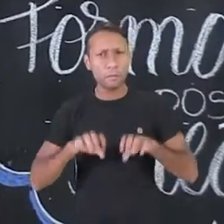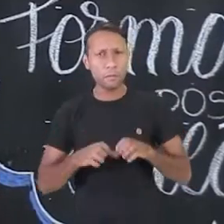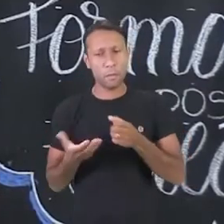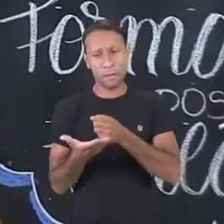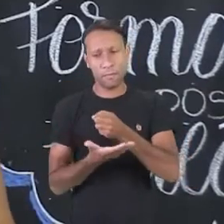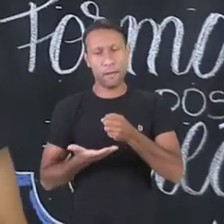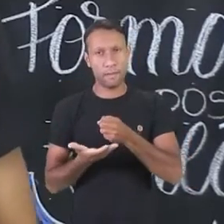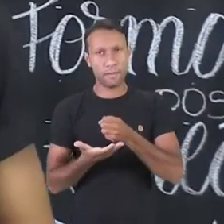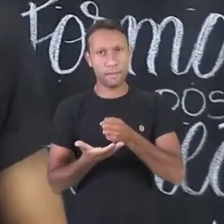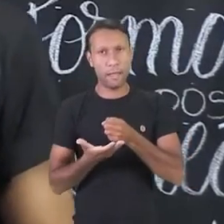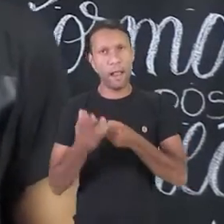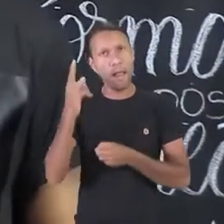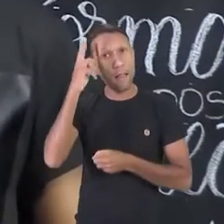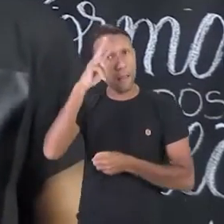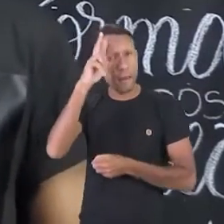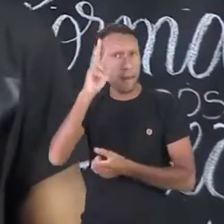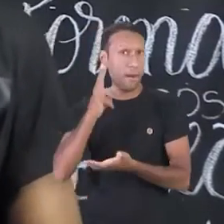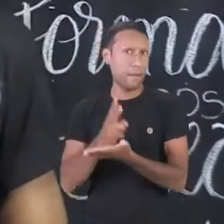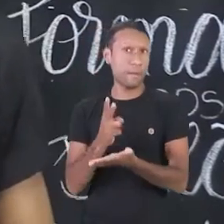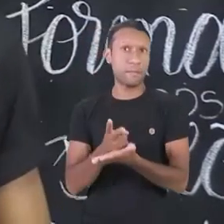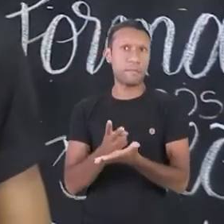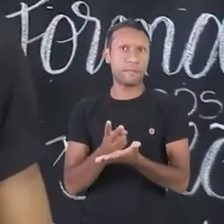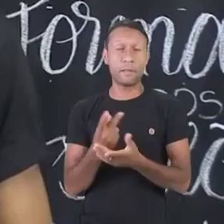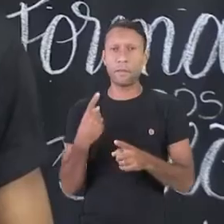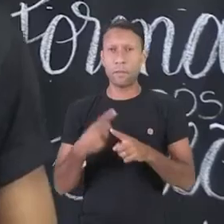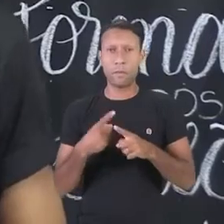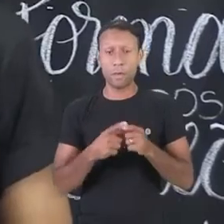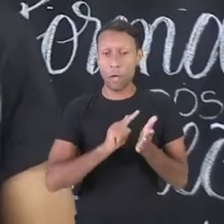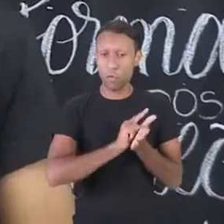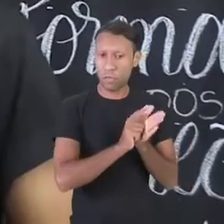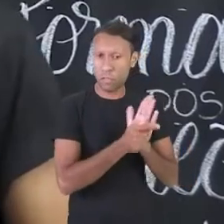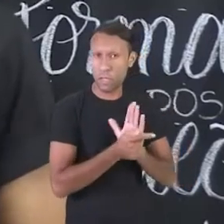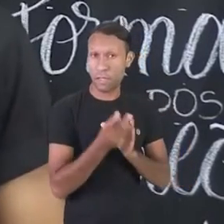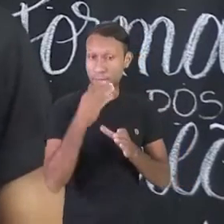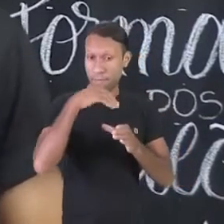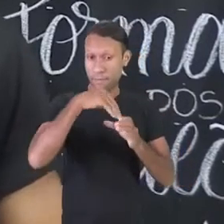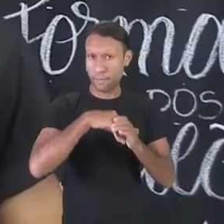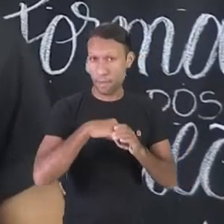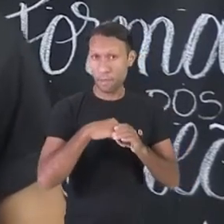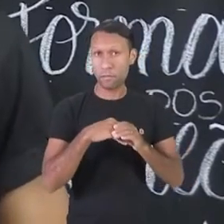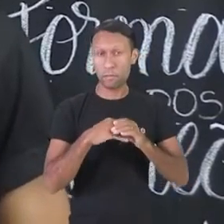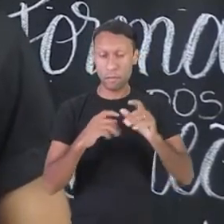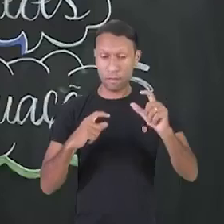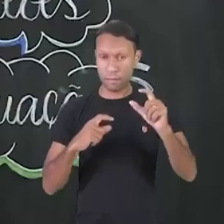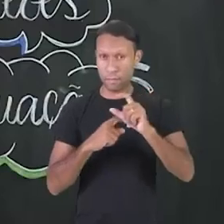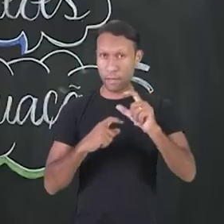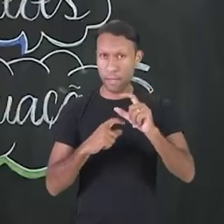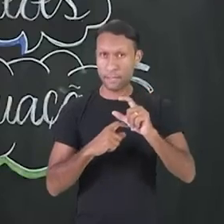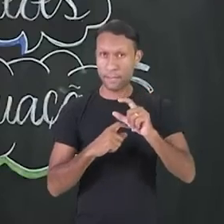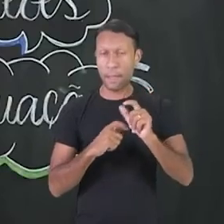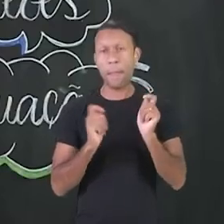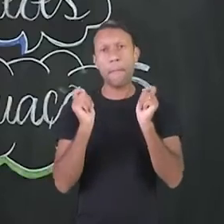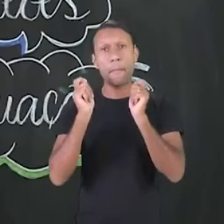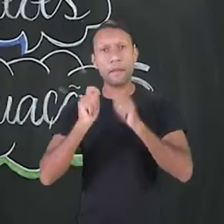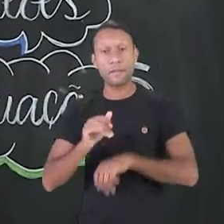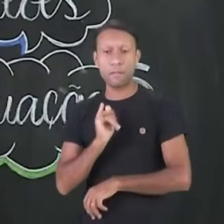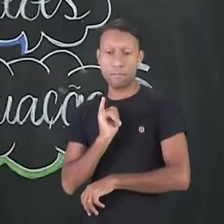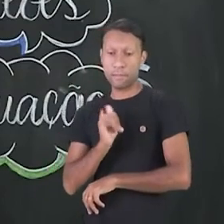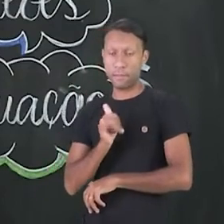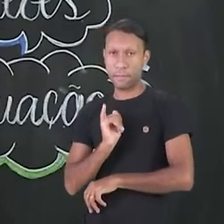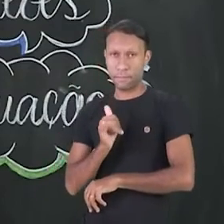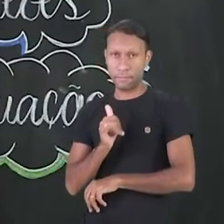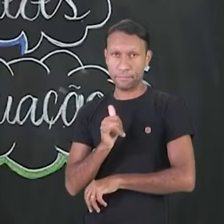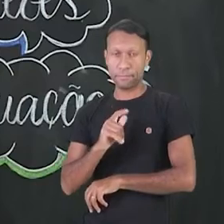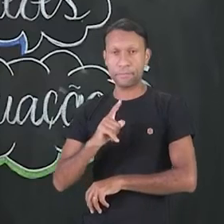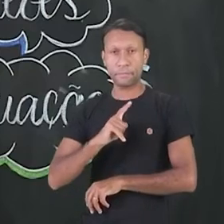tudo, lembre-se que o gênero história em quadrinhos se sustenta na narração. Então, eu preciso contar uma história. Uma história